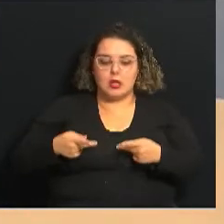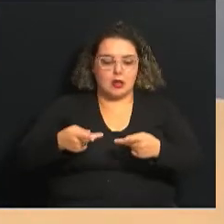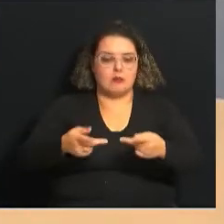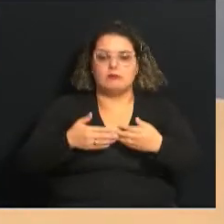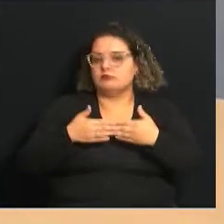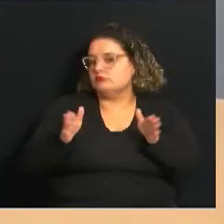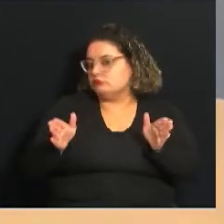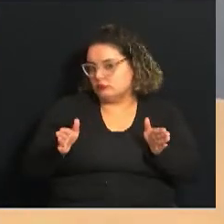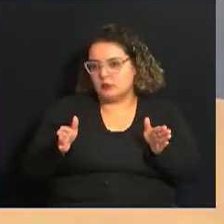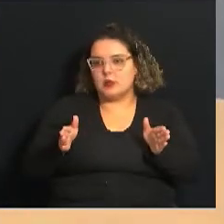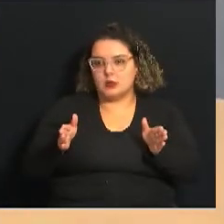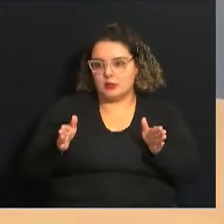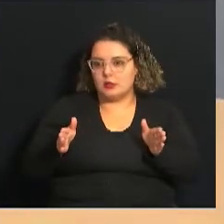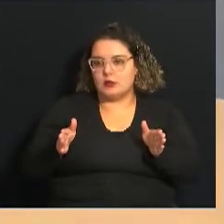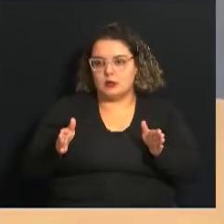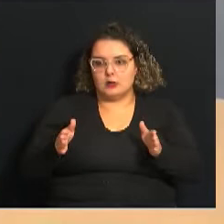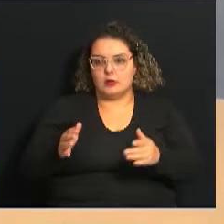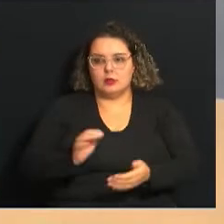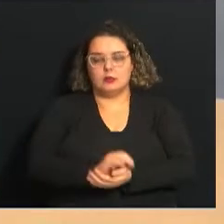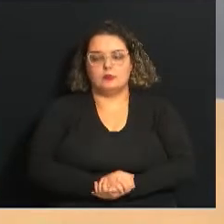aberta, as câmeras estão